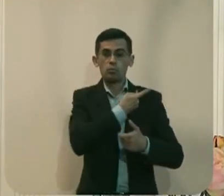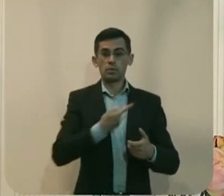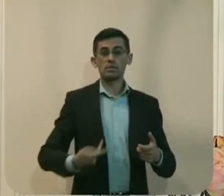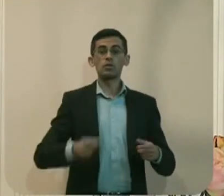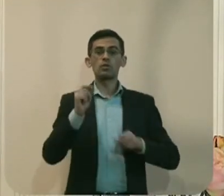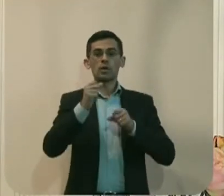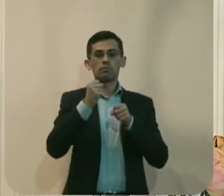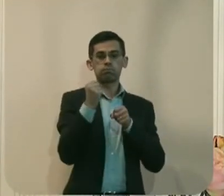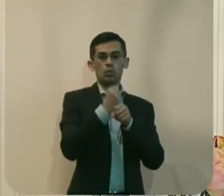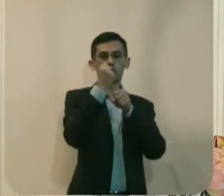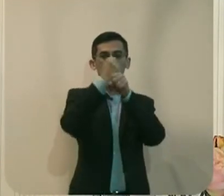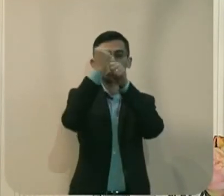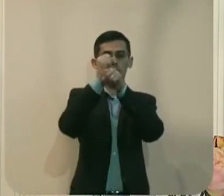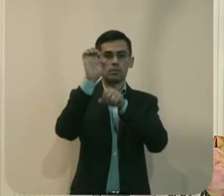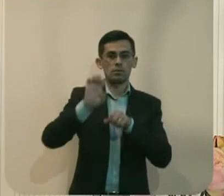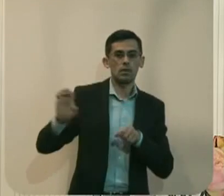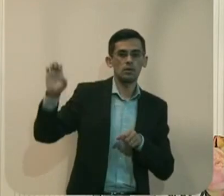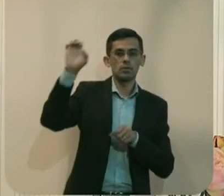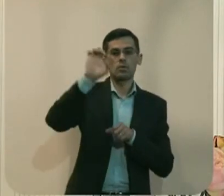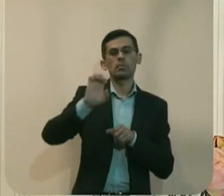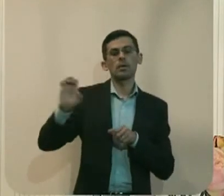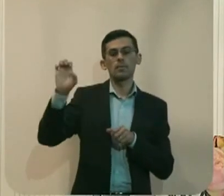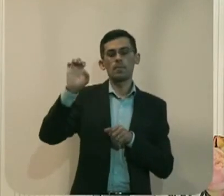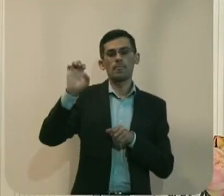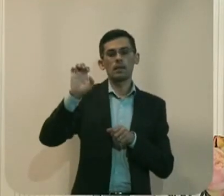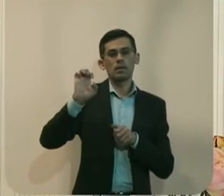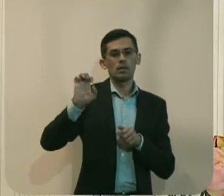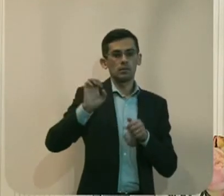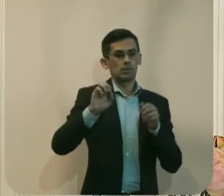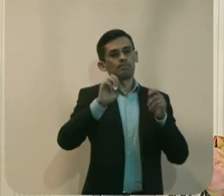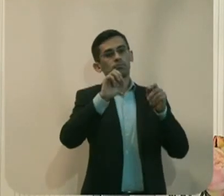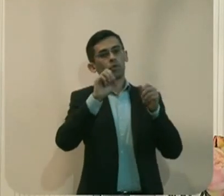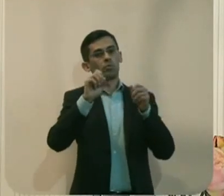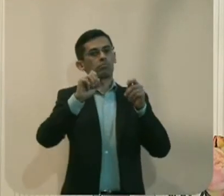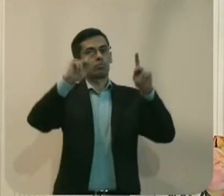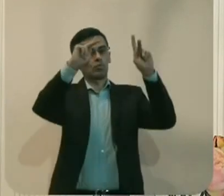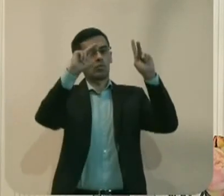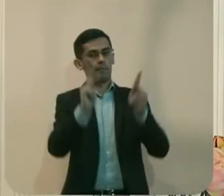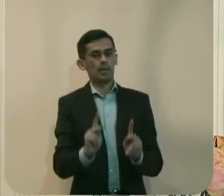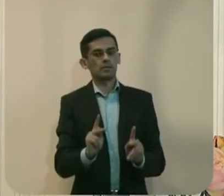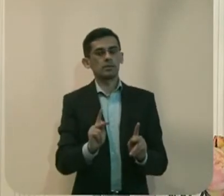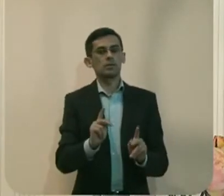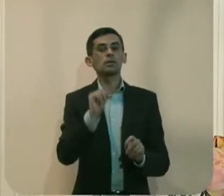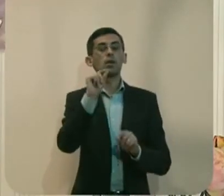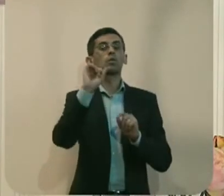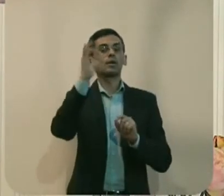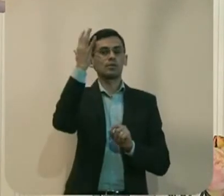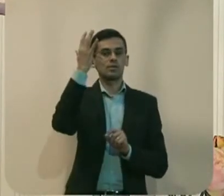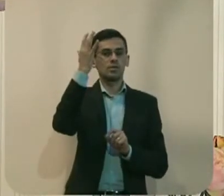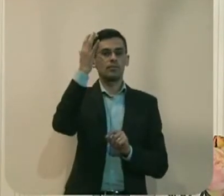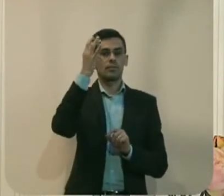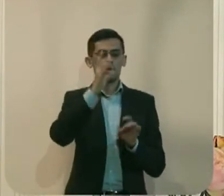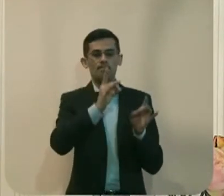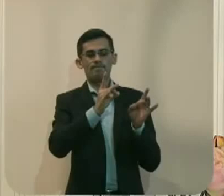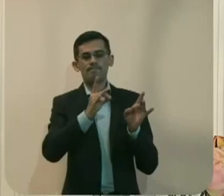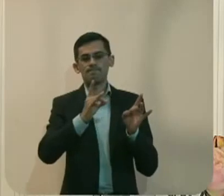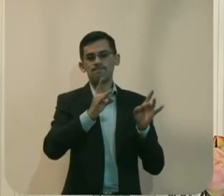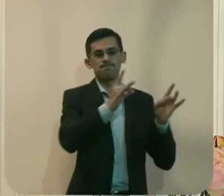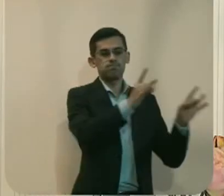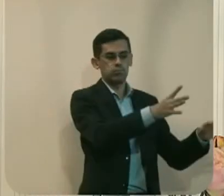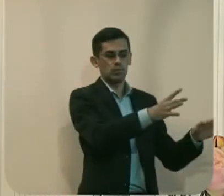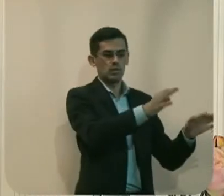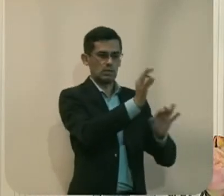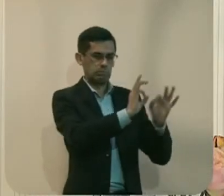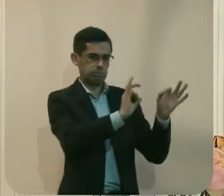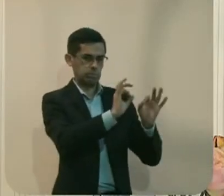de reconstrução da Europa nas bases da paz. E eles então jogaram fora aquela